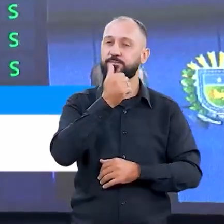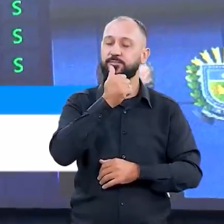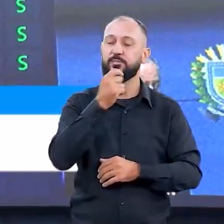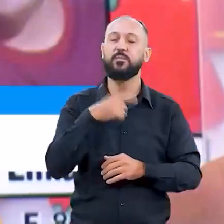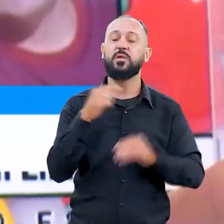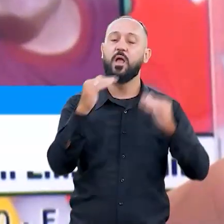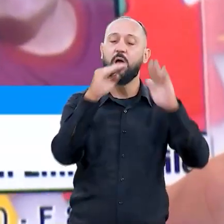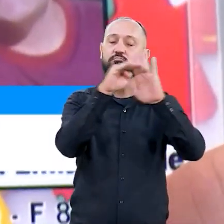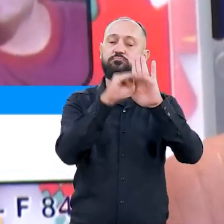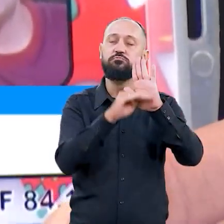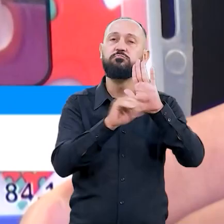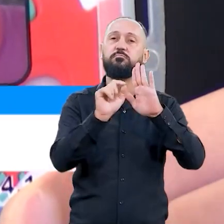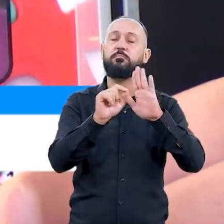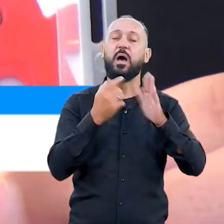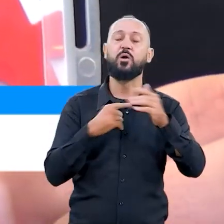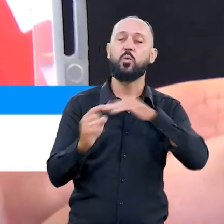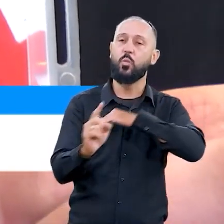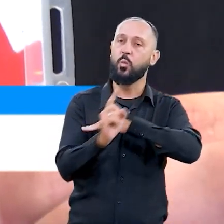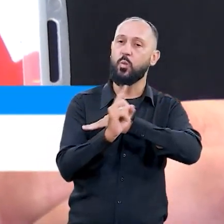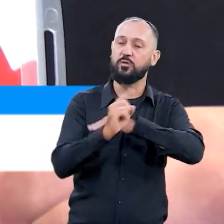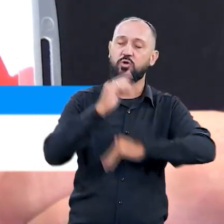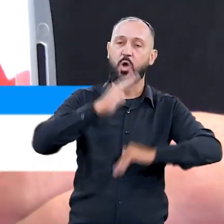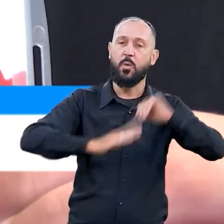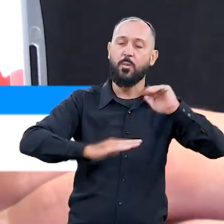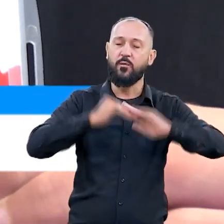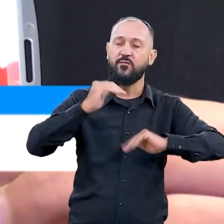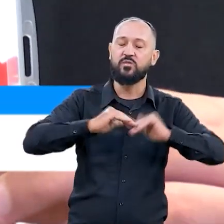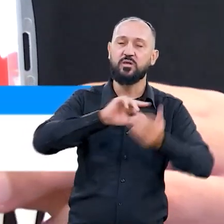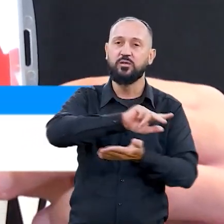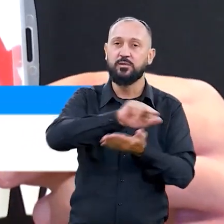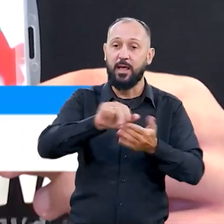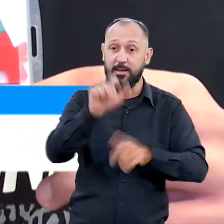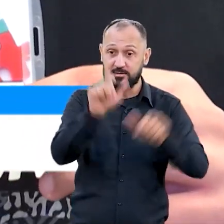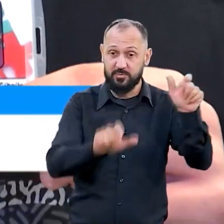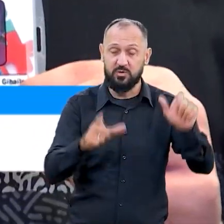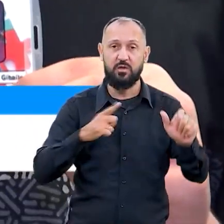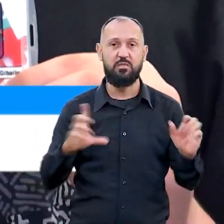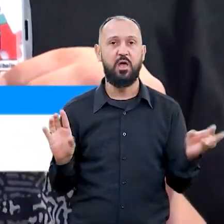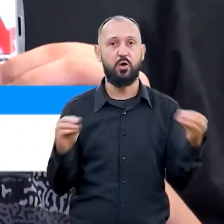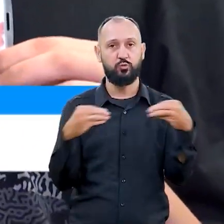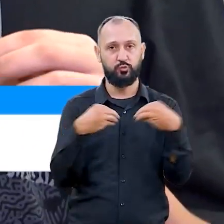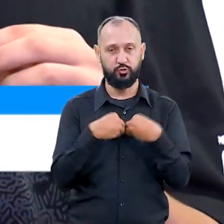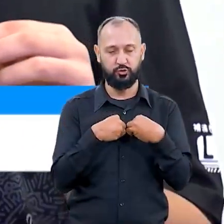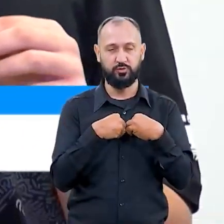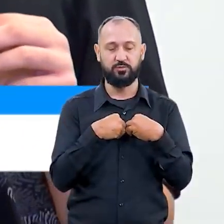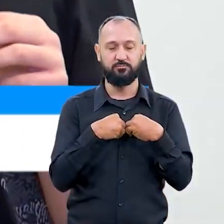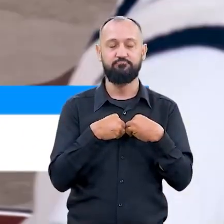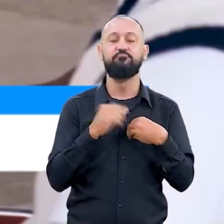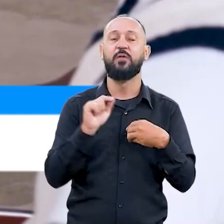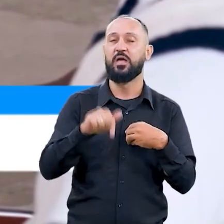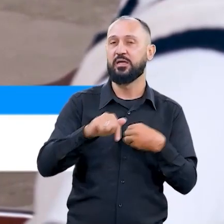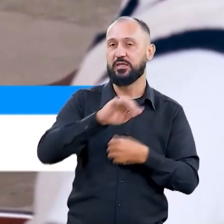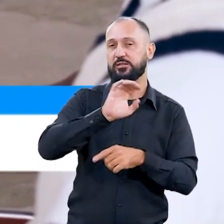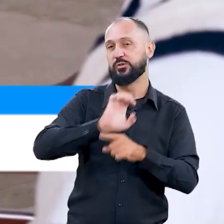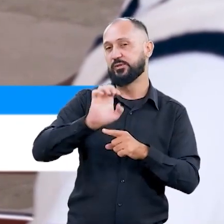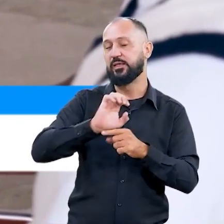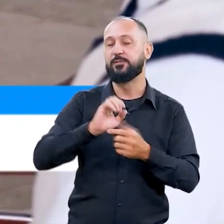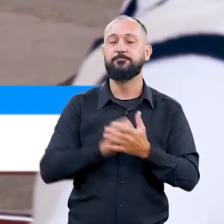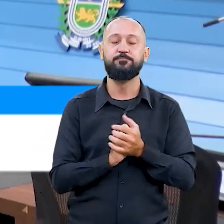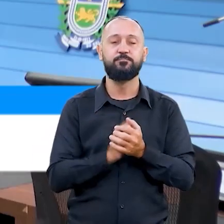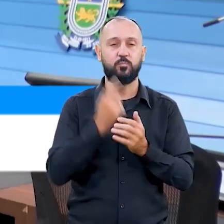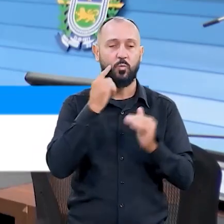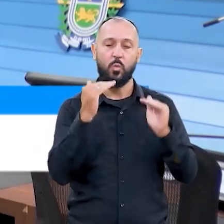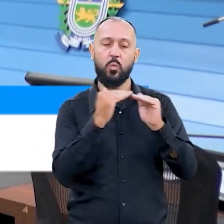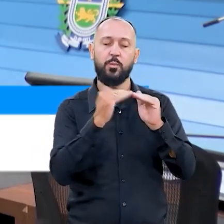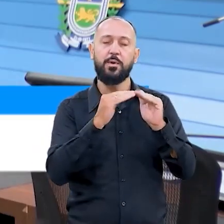do PL, que estabelece diretrizes para o atendimento multiprofissional para pessoas com transtorno do espectro autista, o TEA, aqui no